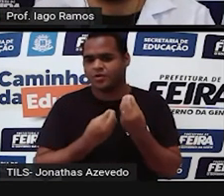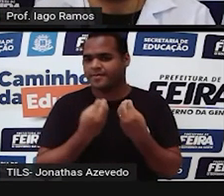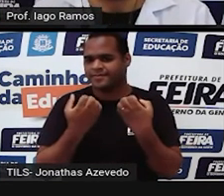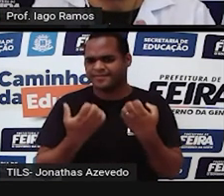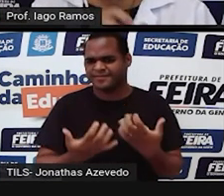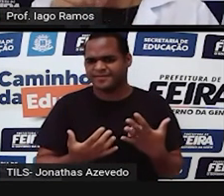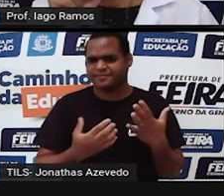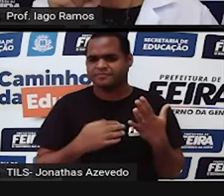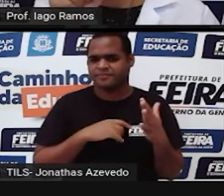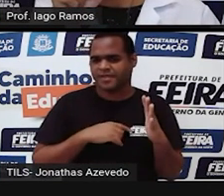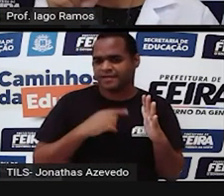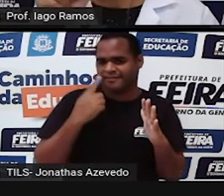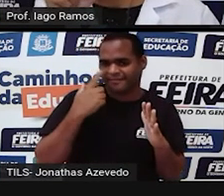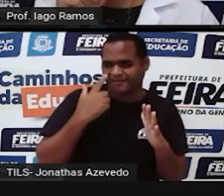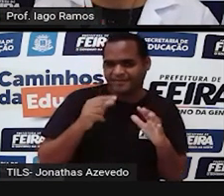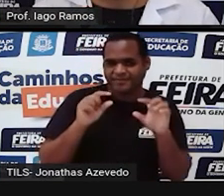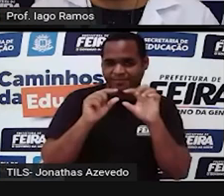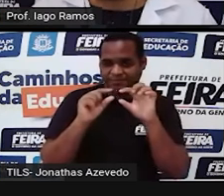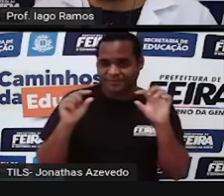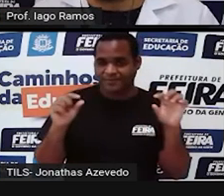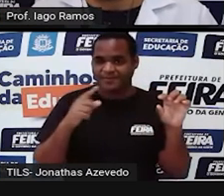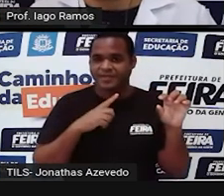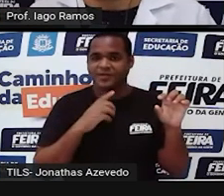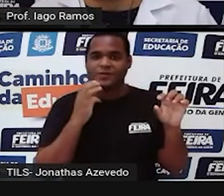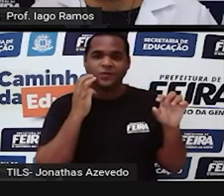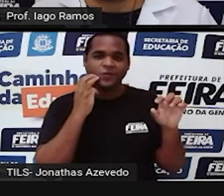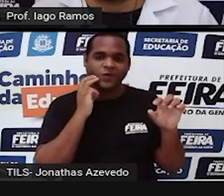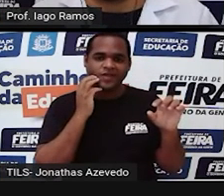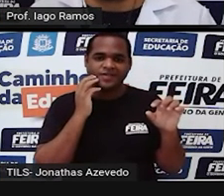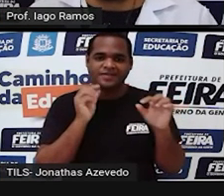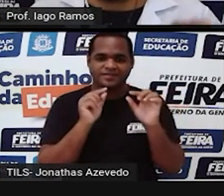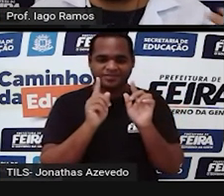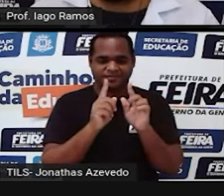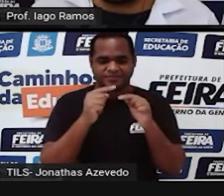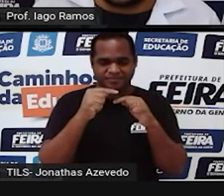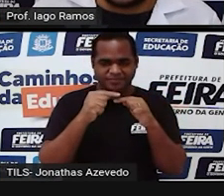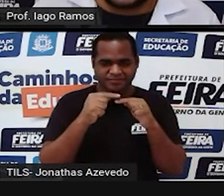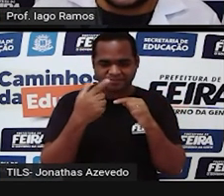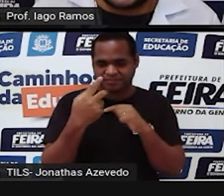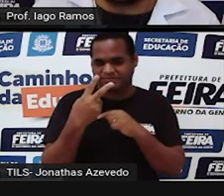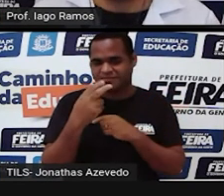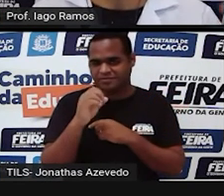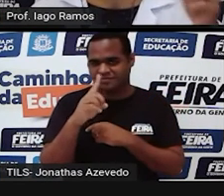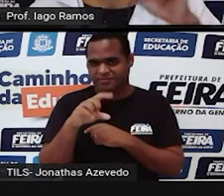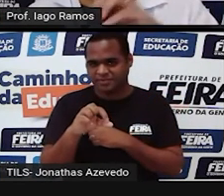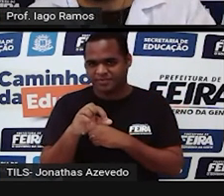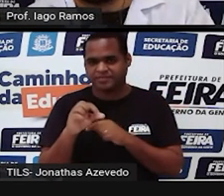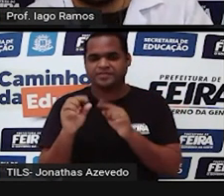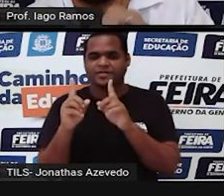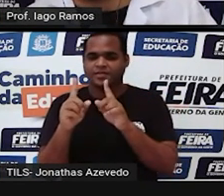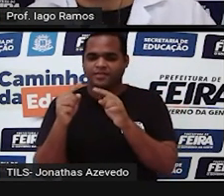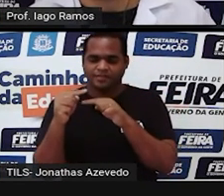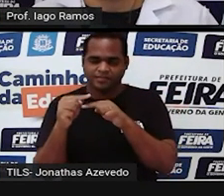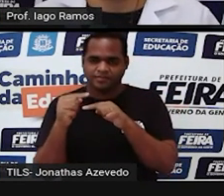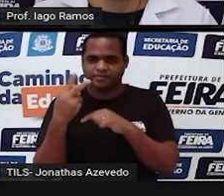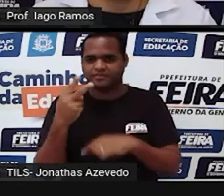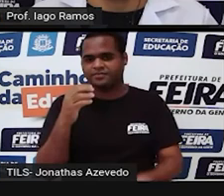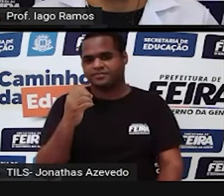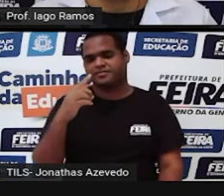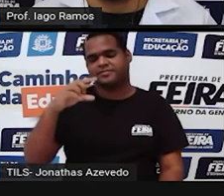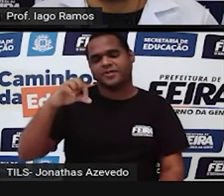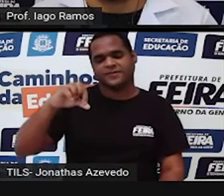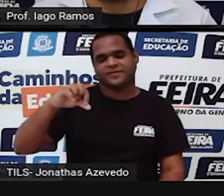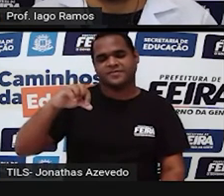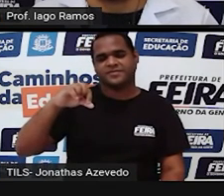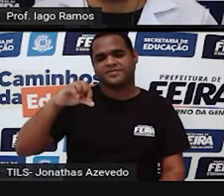vê ali, ó, ali em cima o um quadradinho rosa para indicar que é do ano de 2019 e o vermelho para